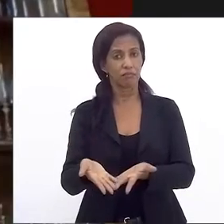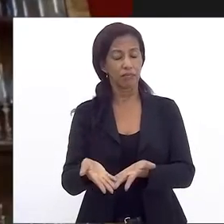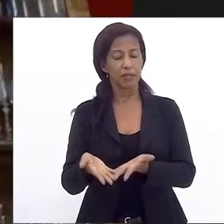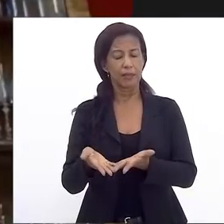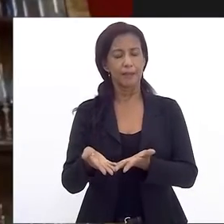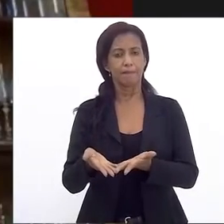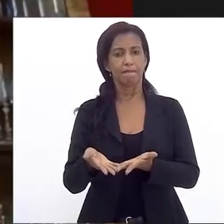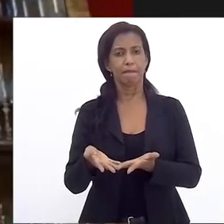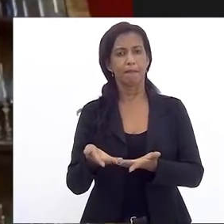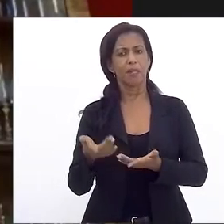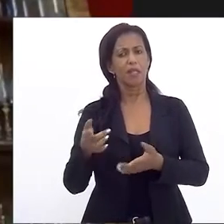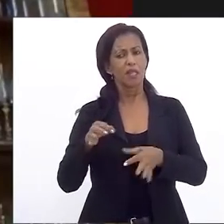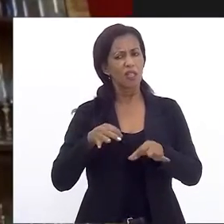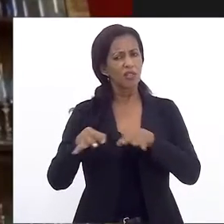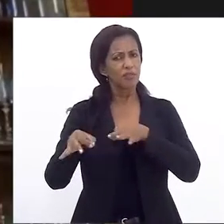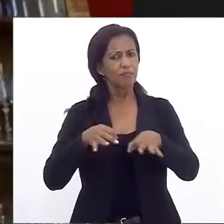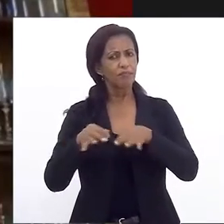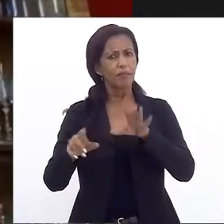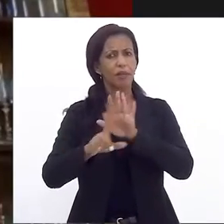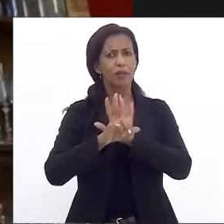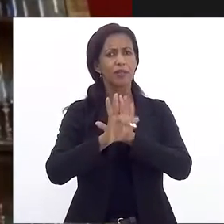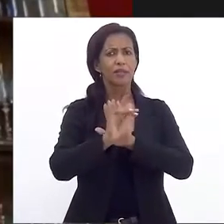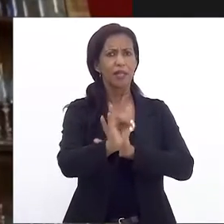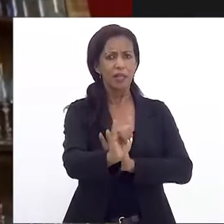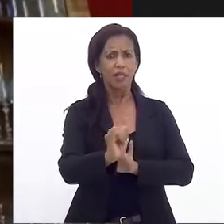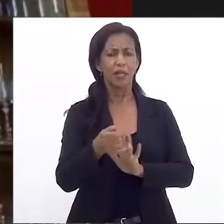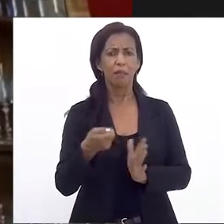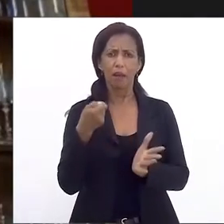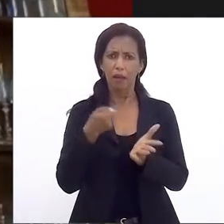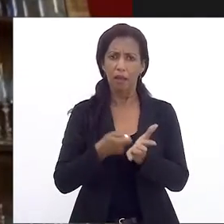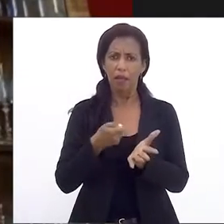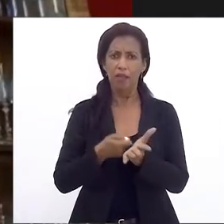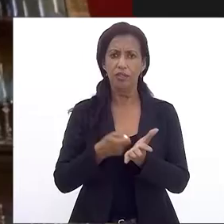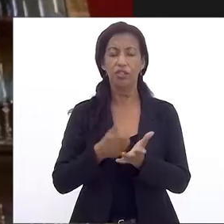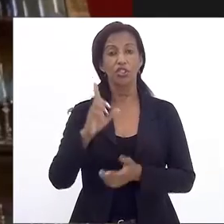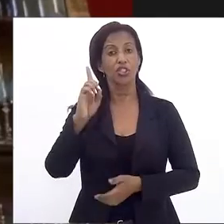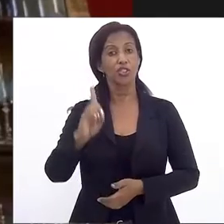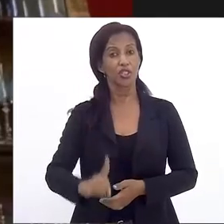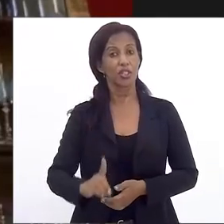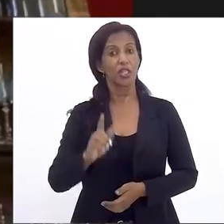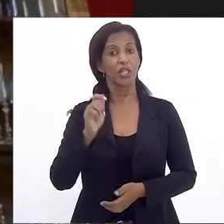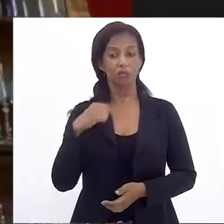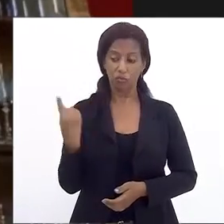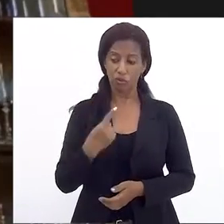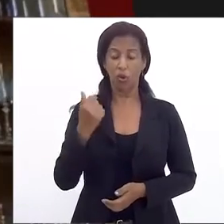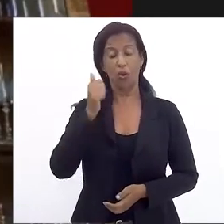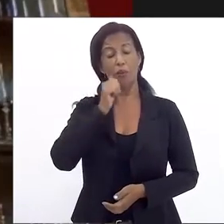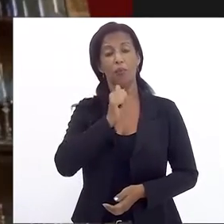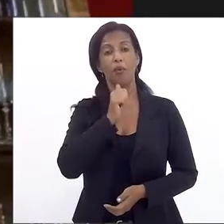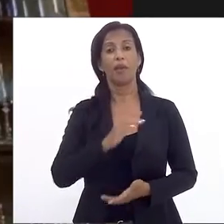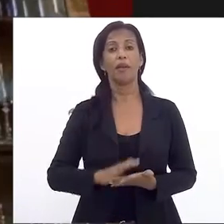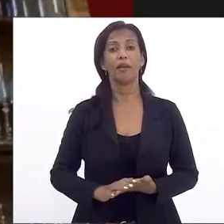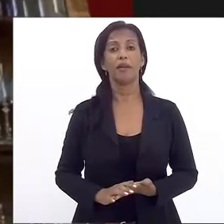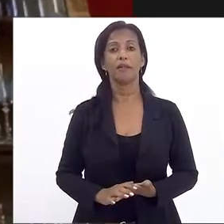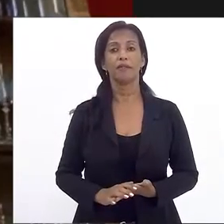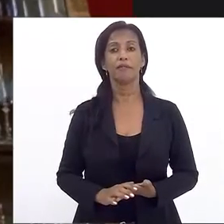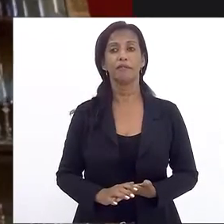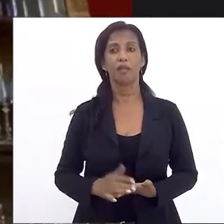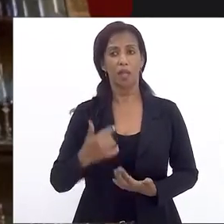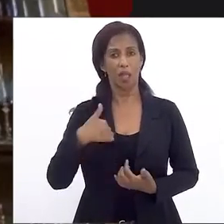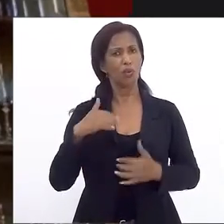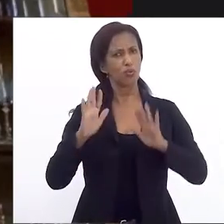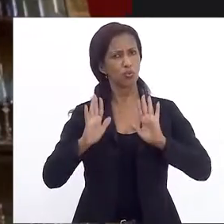a partir dessa situação que a gente fez essa lei aí para poder garantir os direitos de